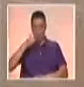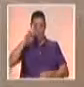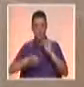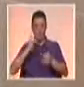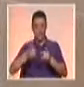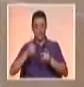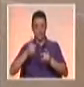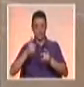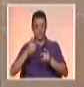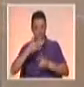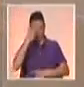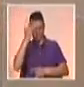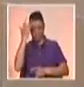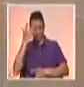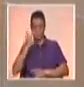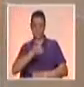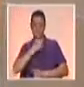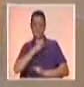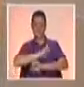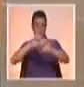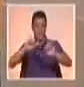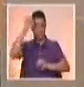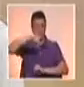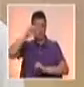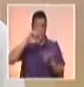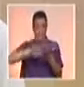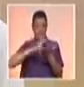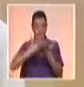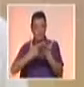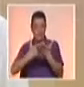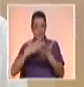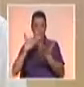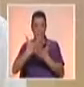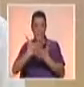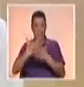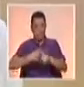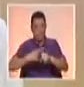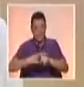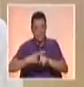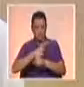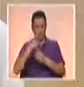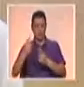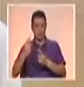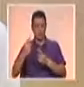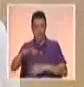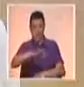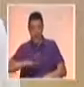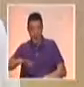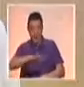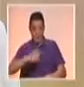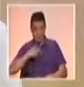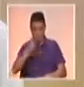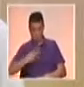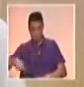são os cursos, é mais fácil para eles tomarem decisões, é isso? Sim, e despertar-lhes a curiosidade, até porque a área em que